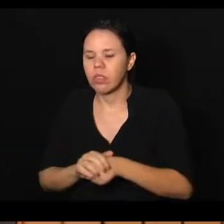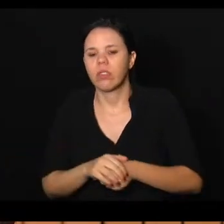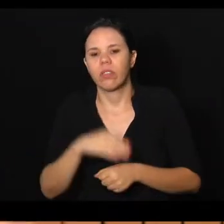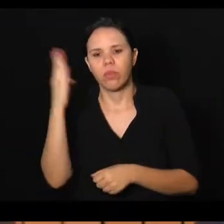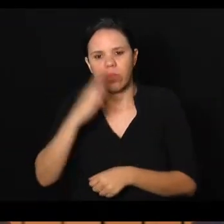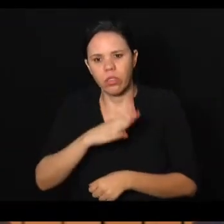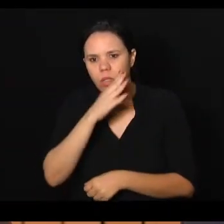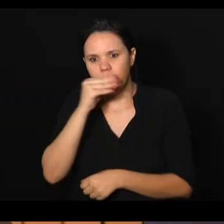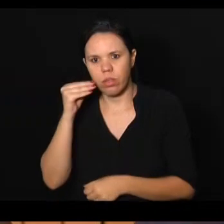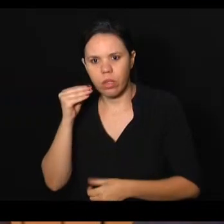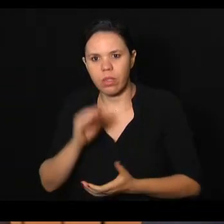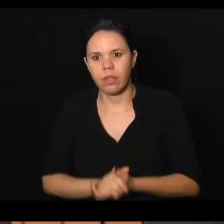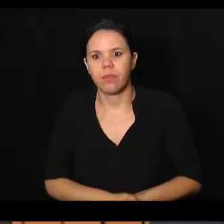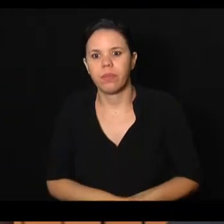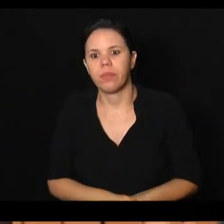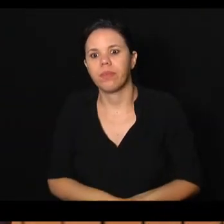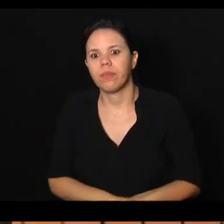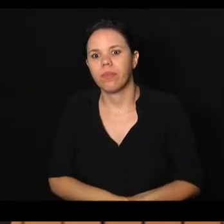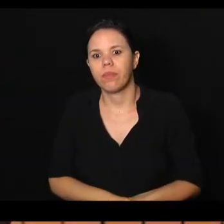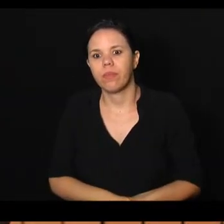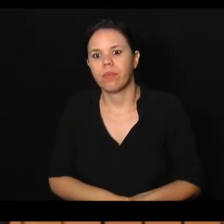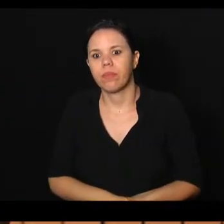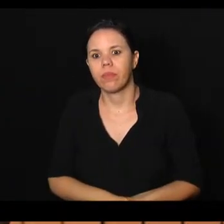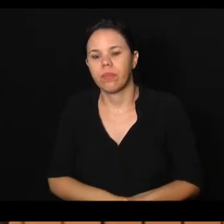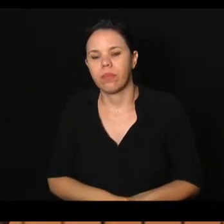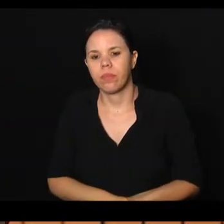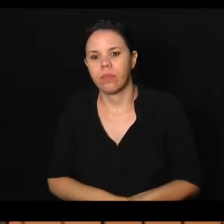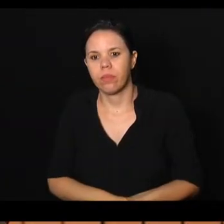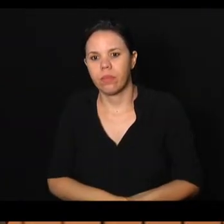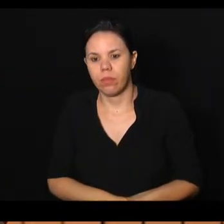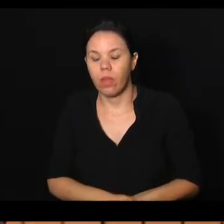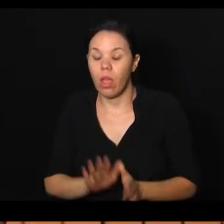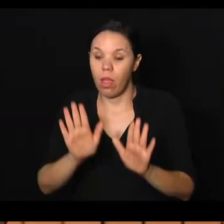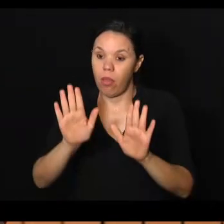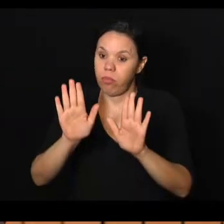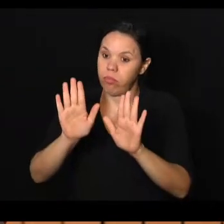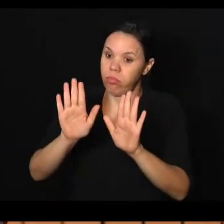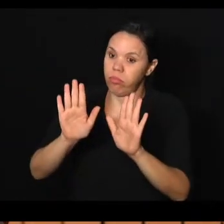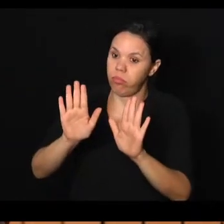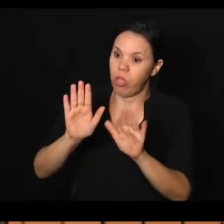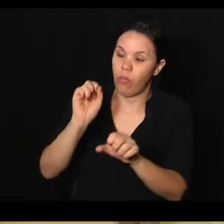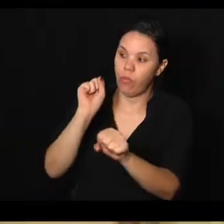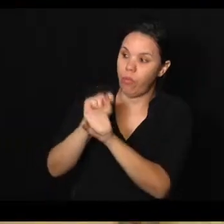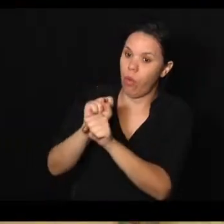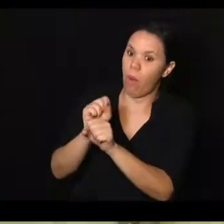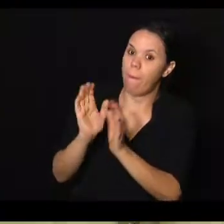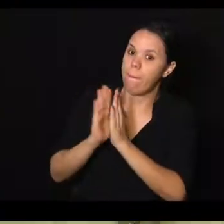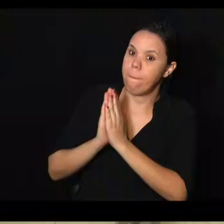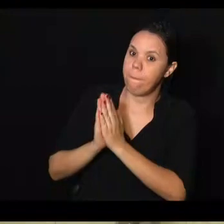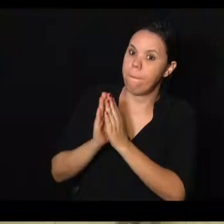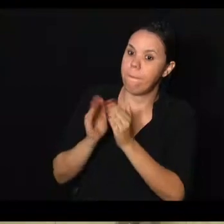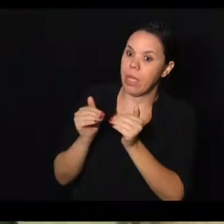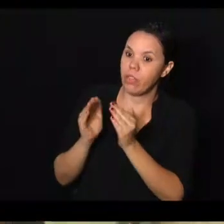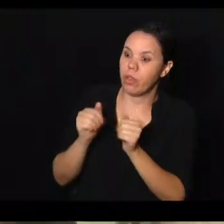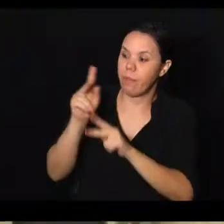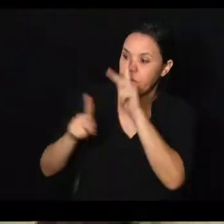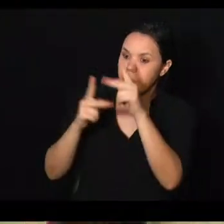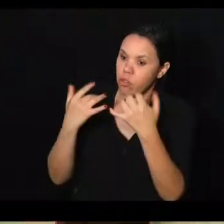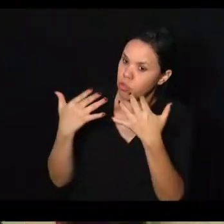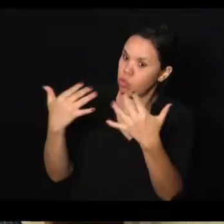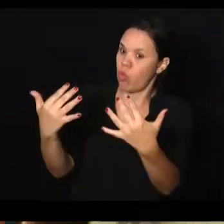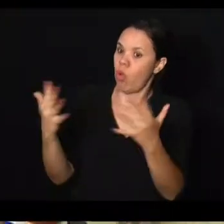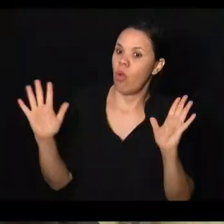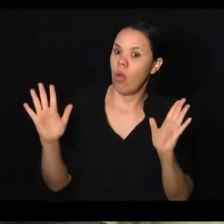dos adolescentes. Eu vou solicitar para os manifestantes terem o bom senso de